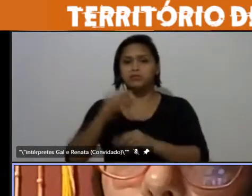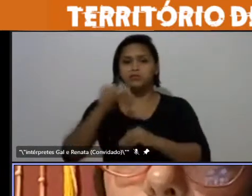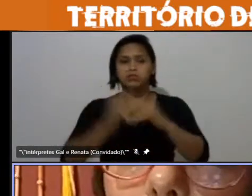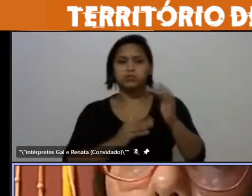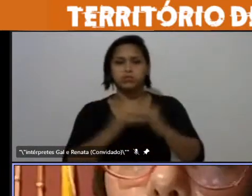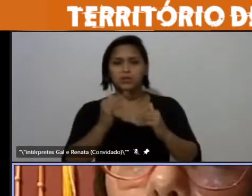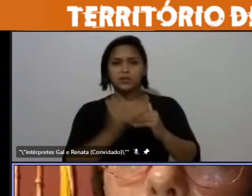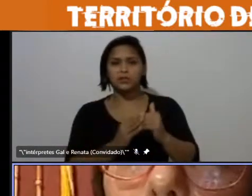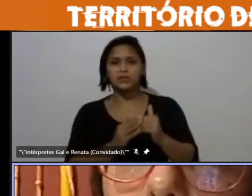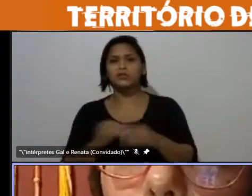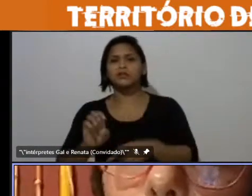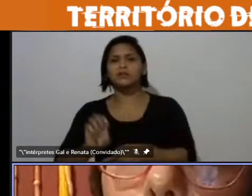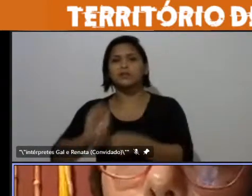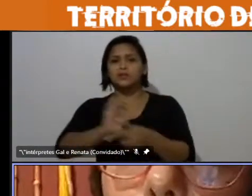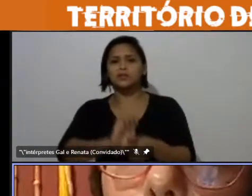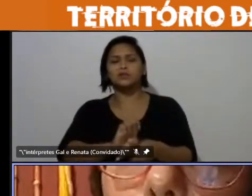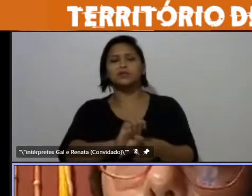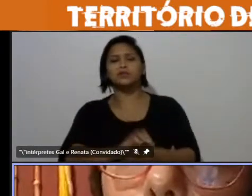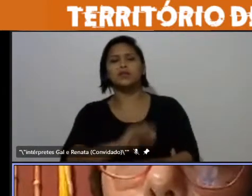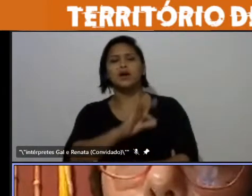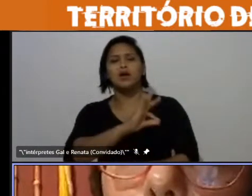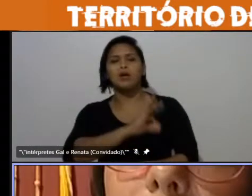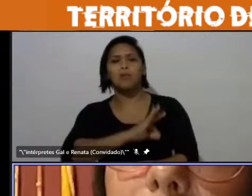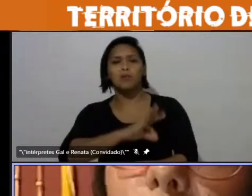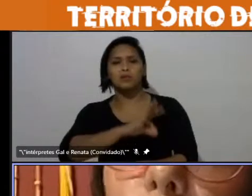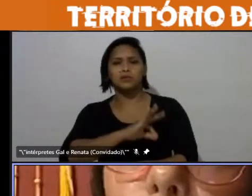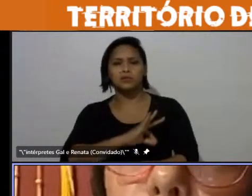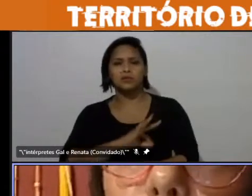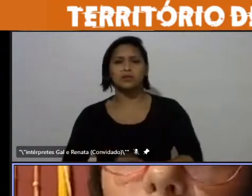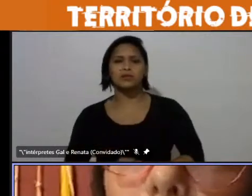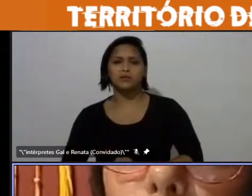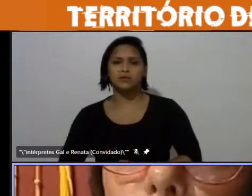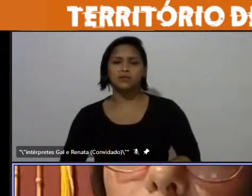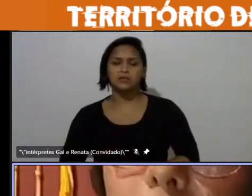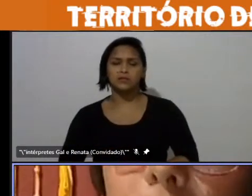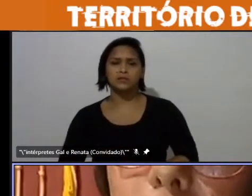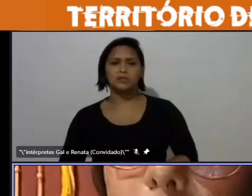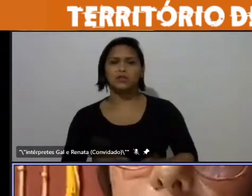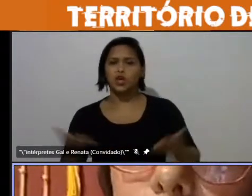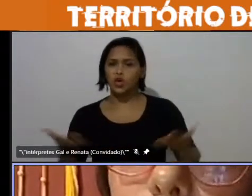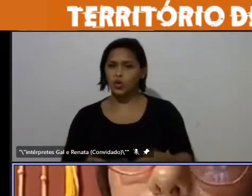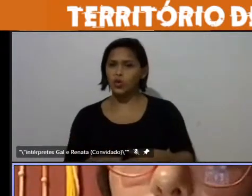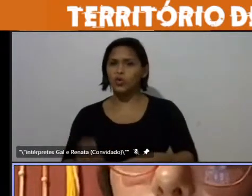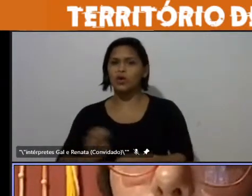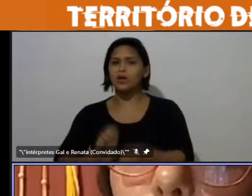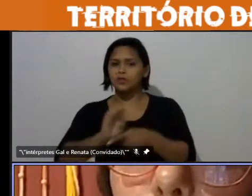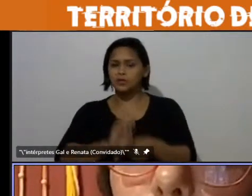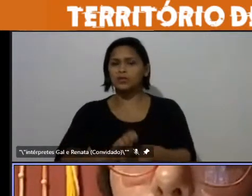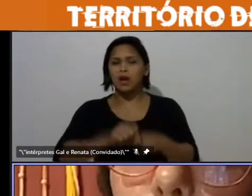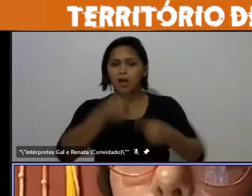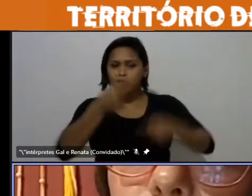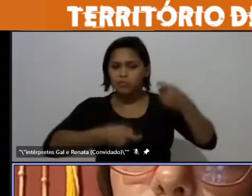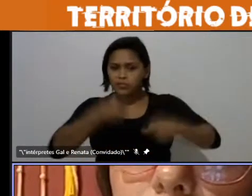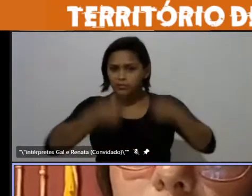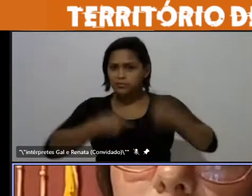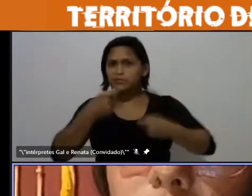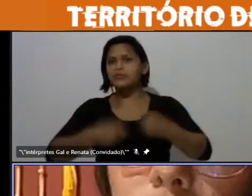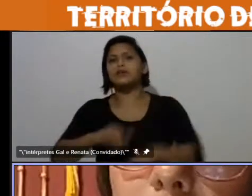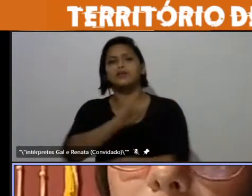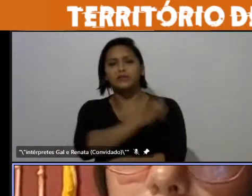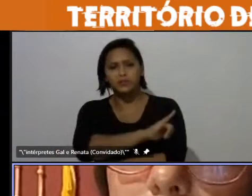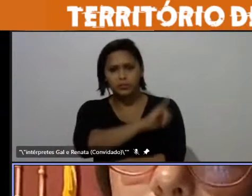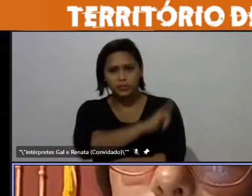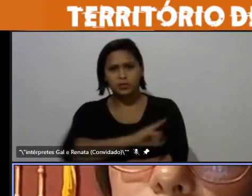praticada pelo Estado policial, né, que hoje é um Estado de milícia, no Rio de Janeiro,